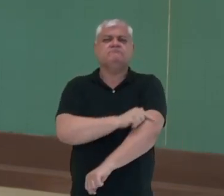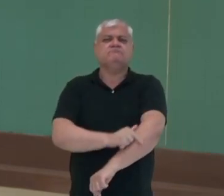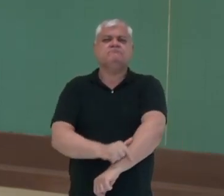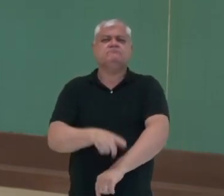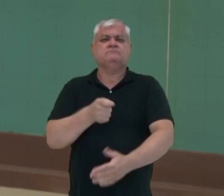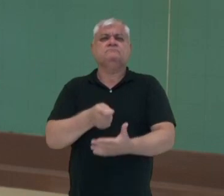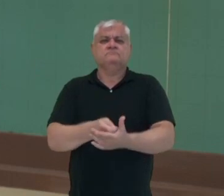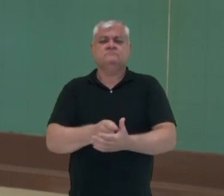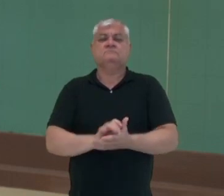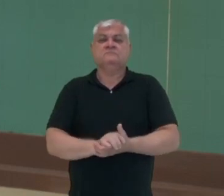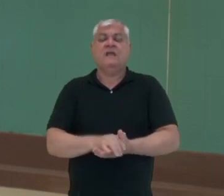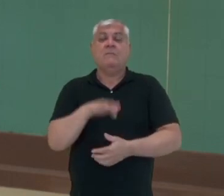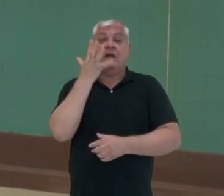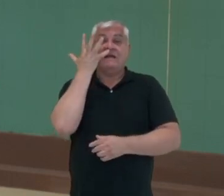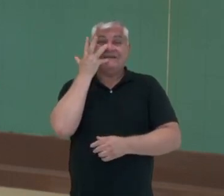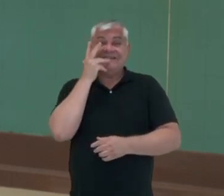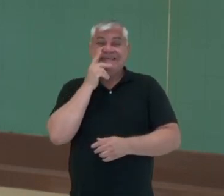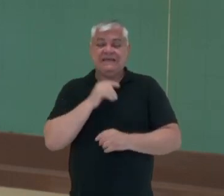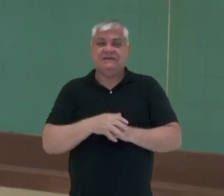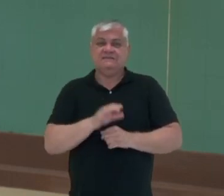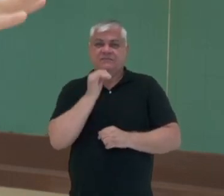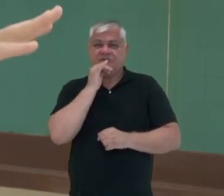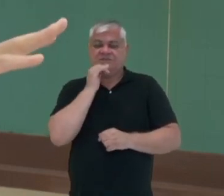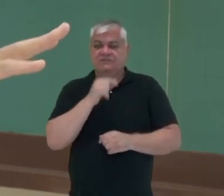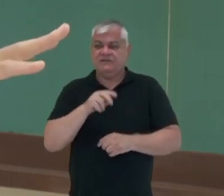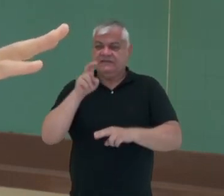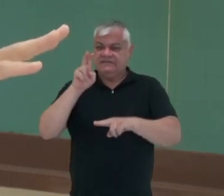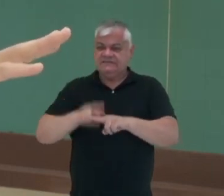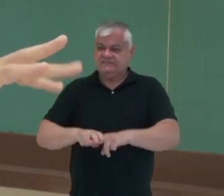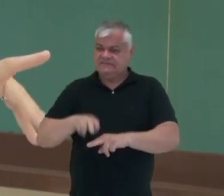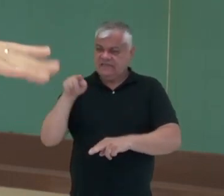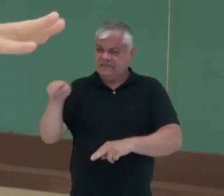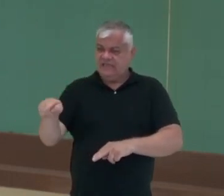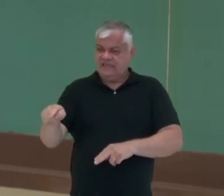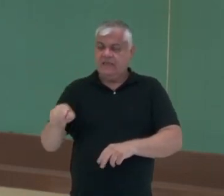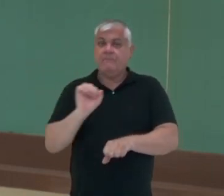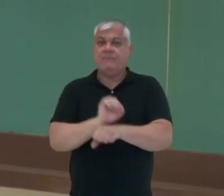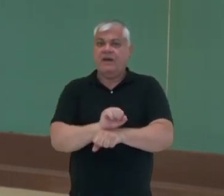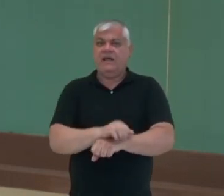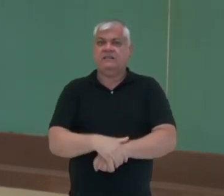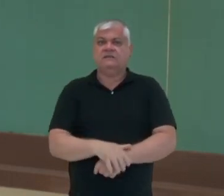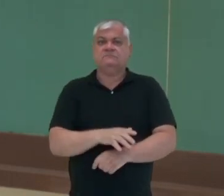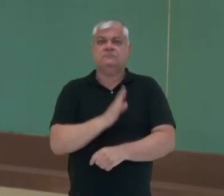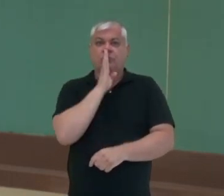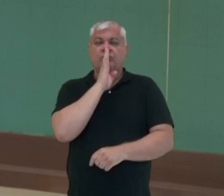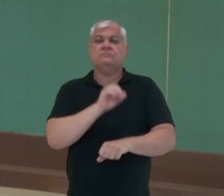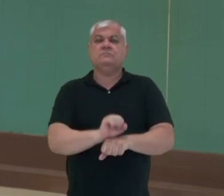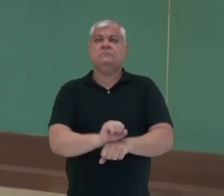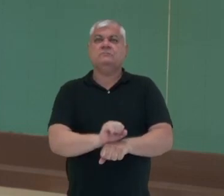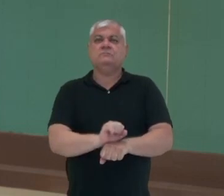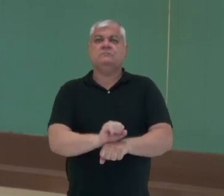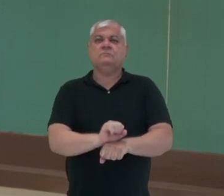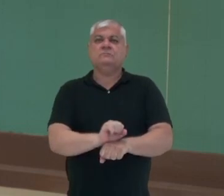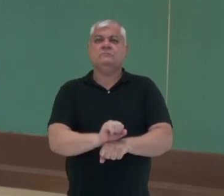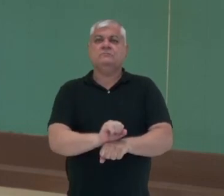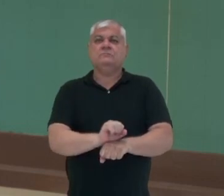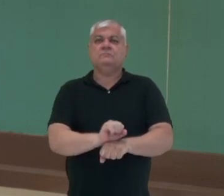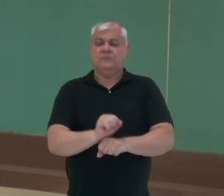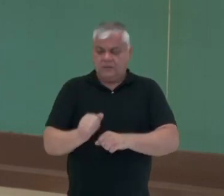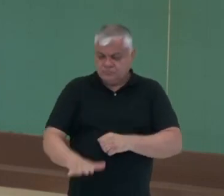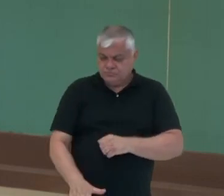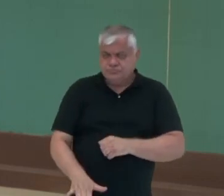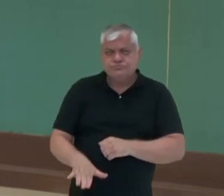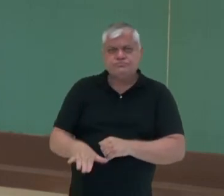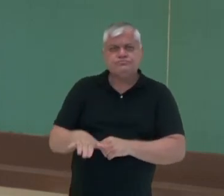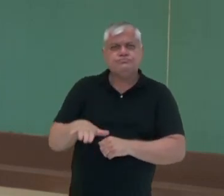ela era um tipo de criança que se ela falasse para ela, fica sentadinha aqui e não se mexe, ela não se mexia, ficava quieta. Então já vem isso dentro da forma